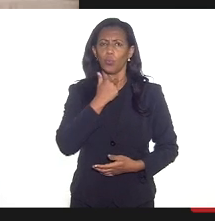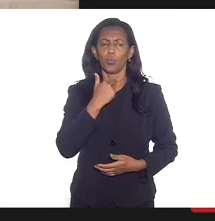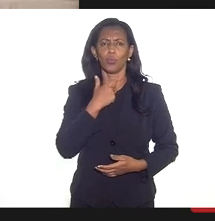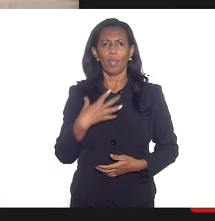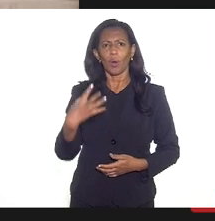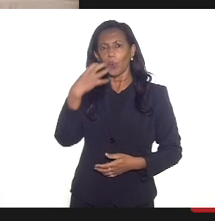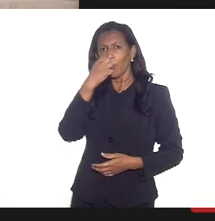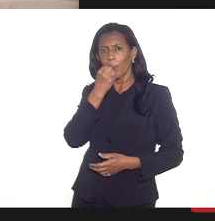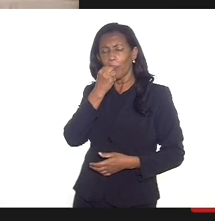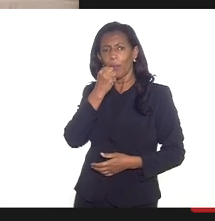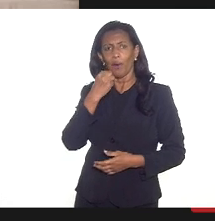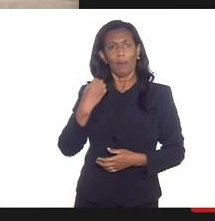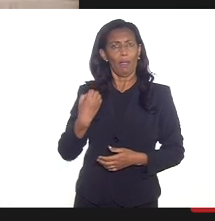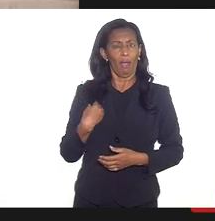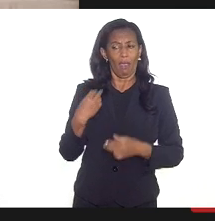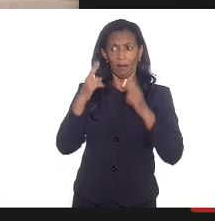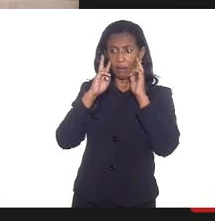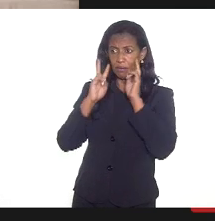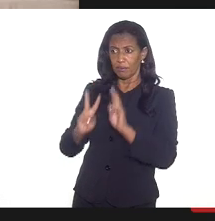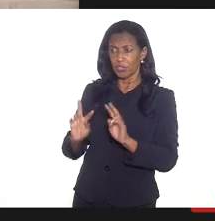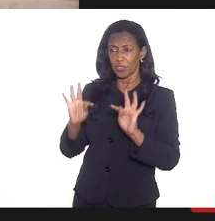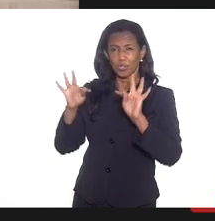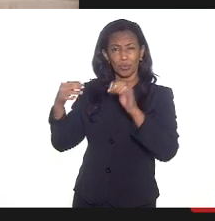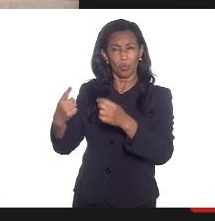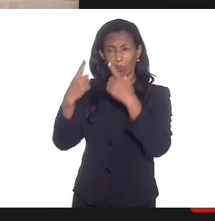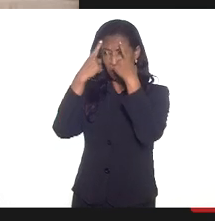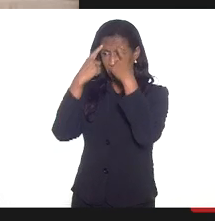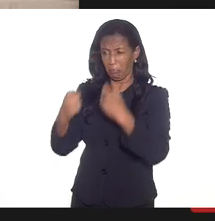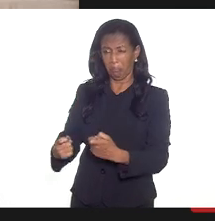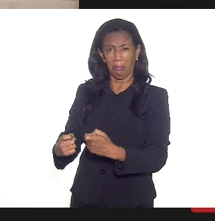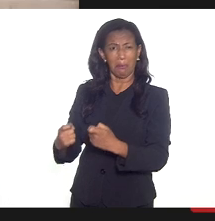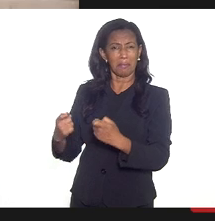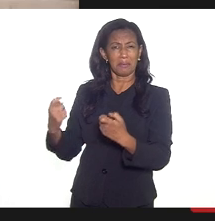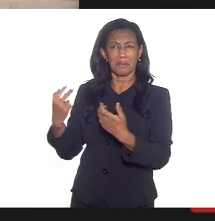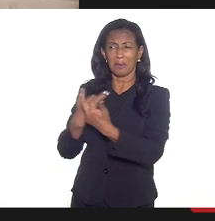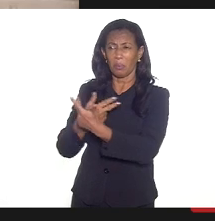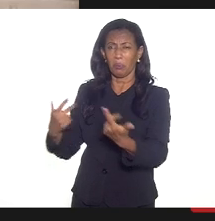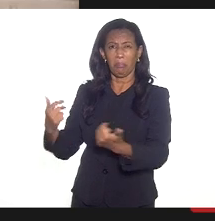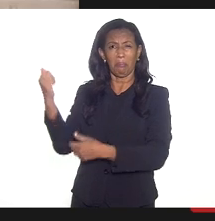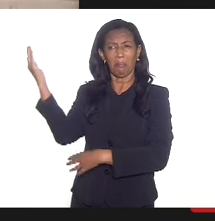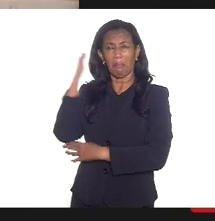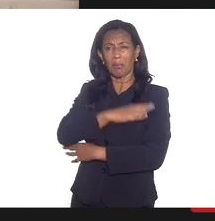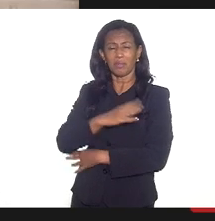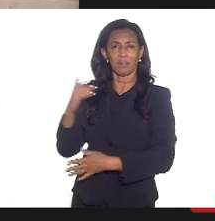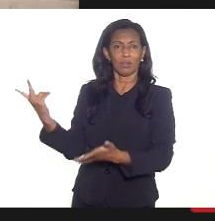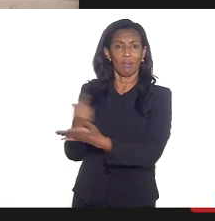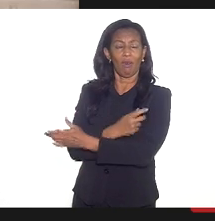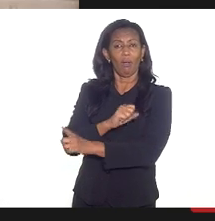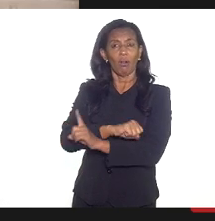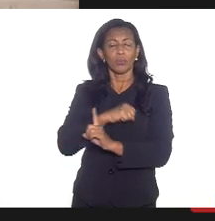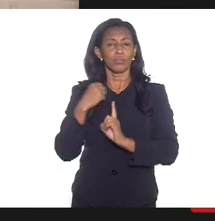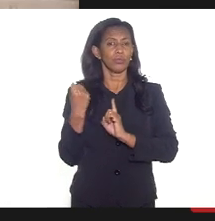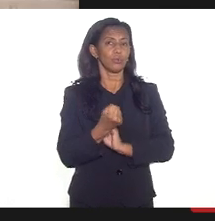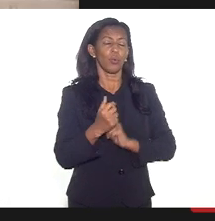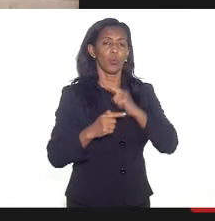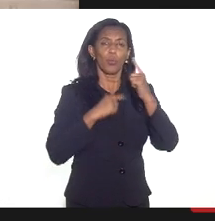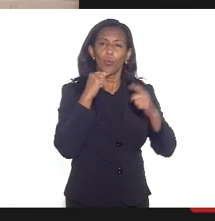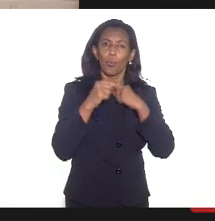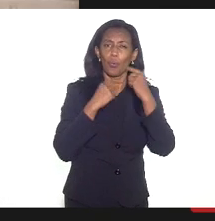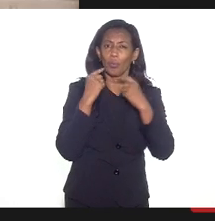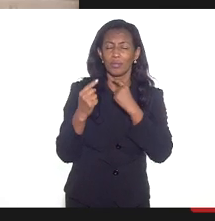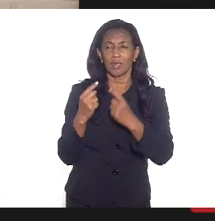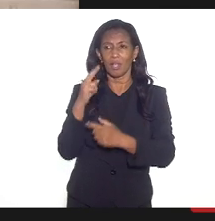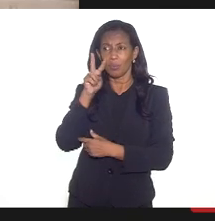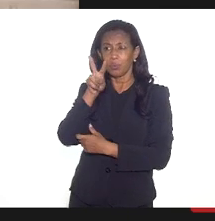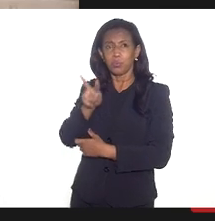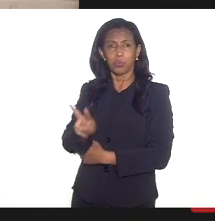se calar à vista de tanta crueldade, de tanta perversidade, de tanta maldade. Uma sociedade que não consegue enxergar